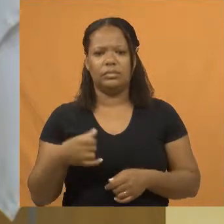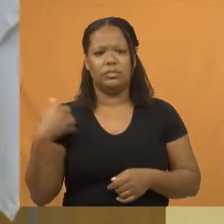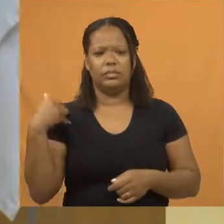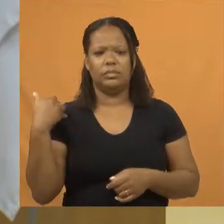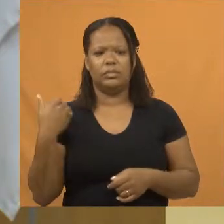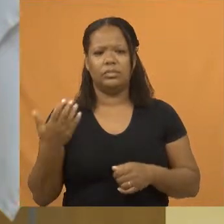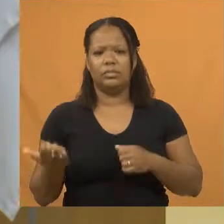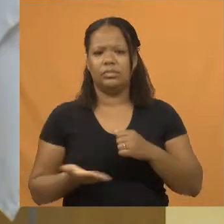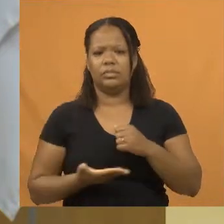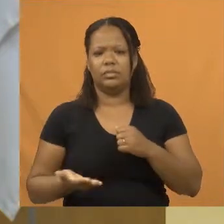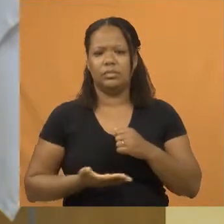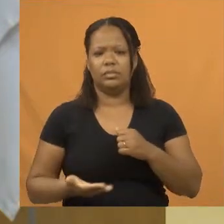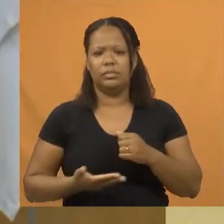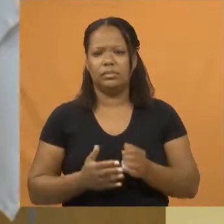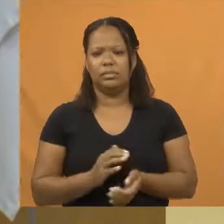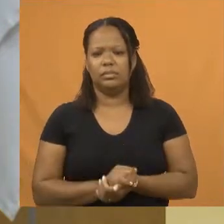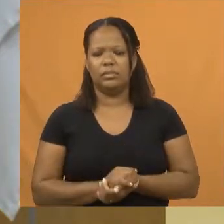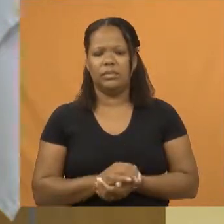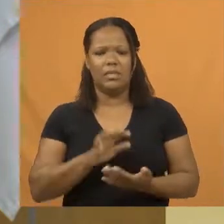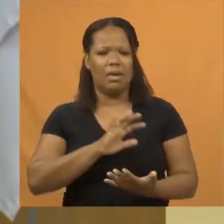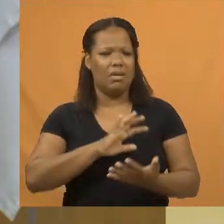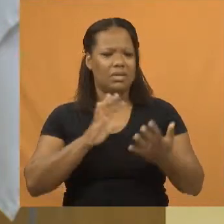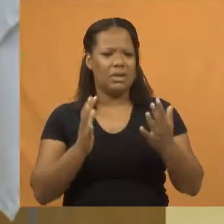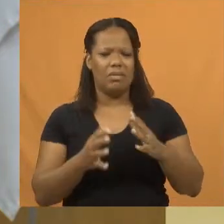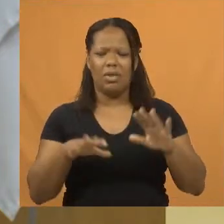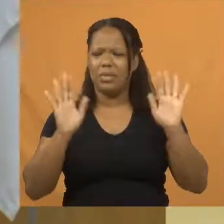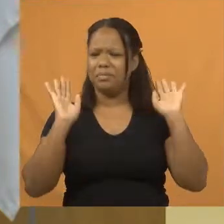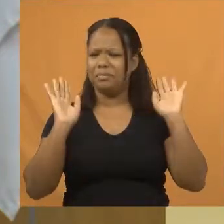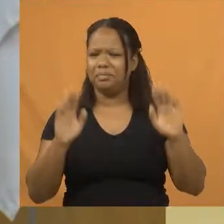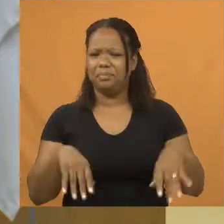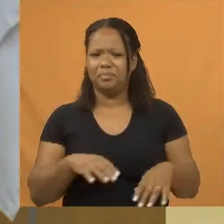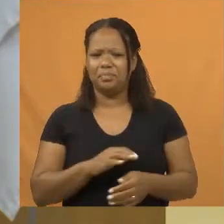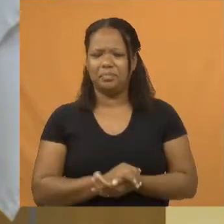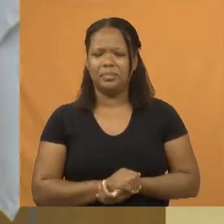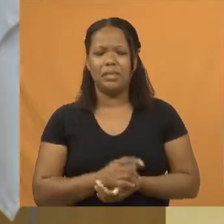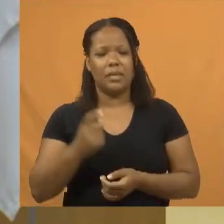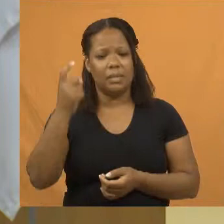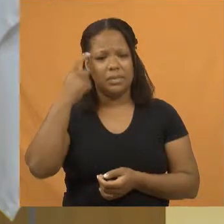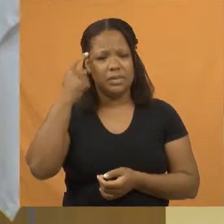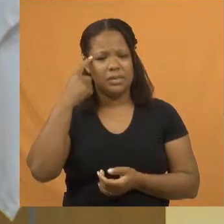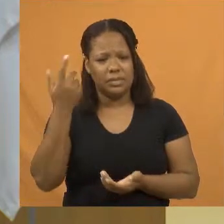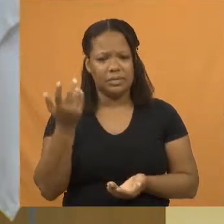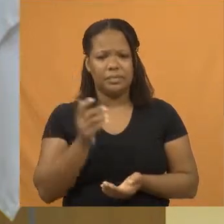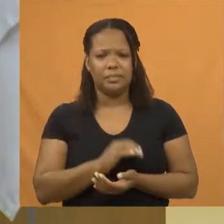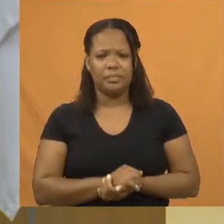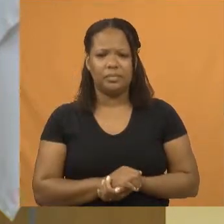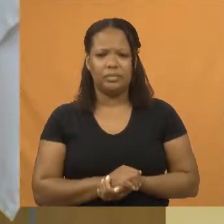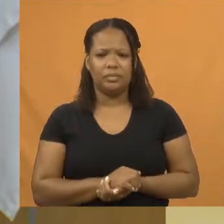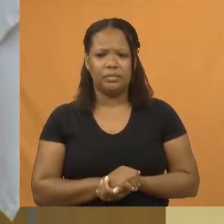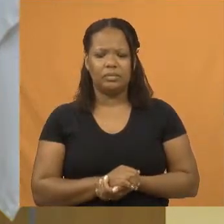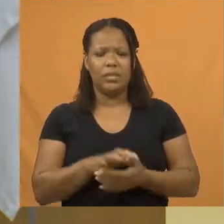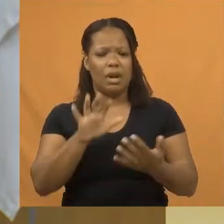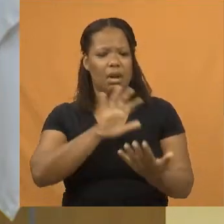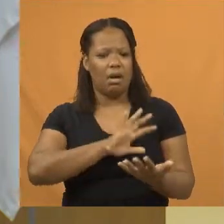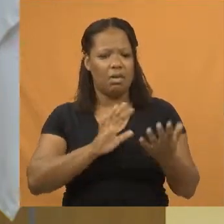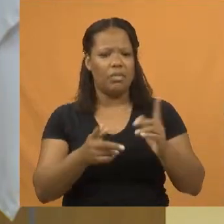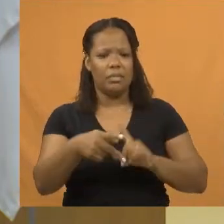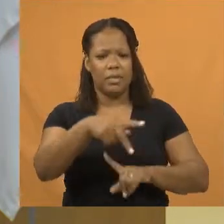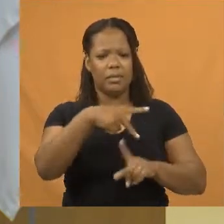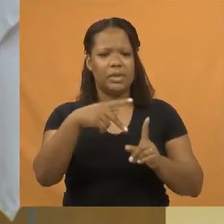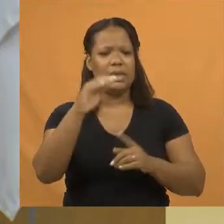mínima. É um absurdo essa reforma se também passar esse ponto. É preciso a reforma da